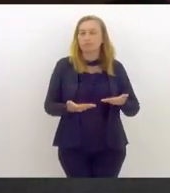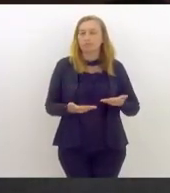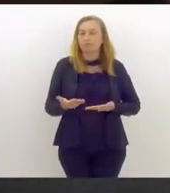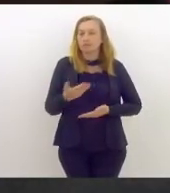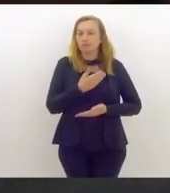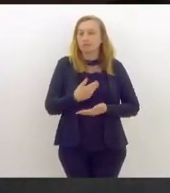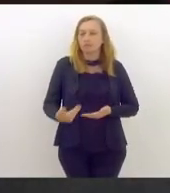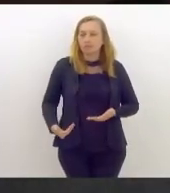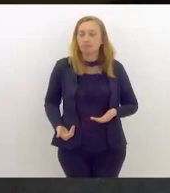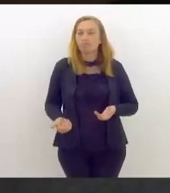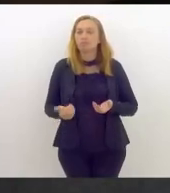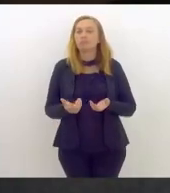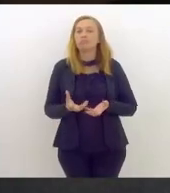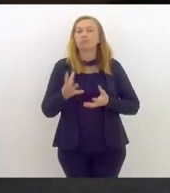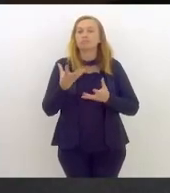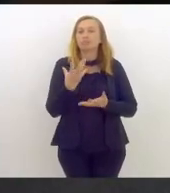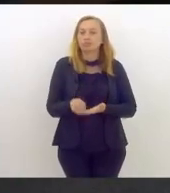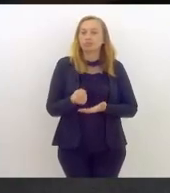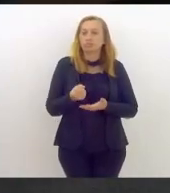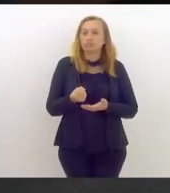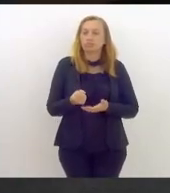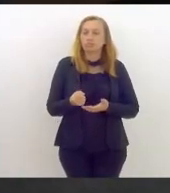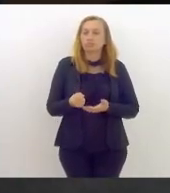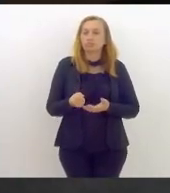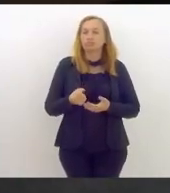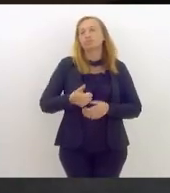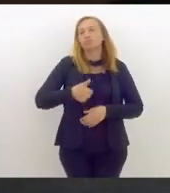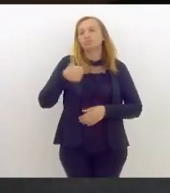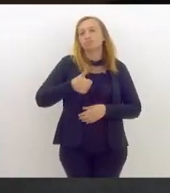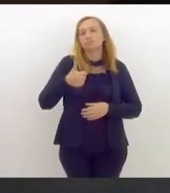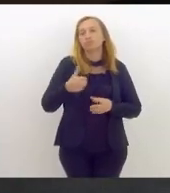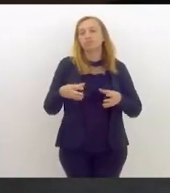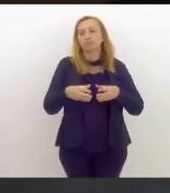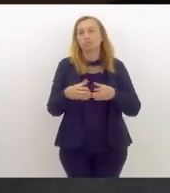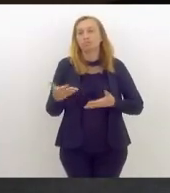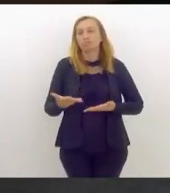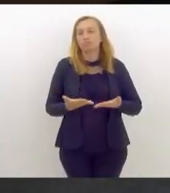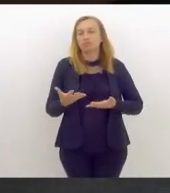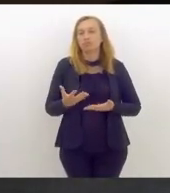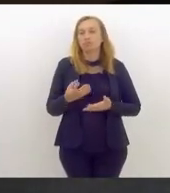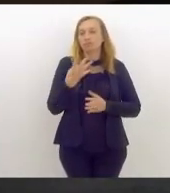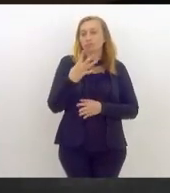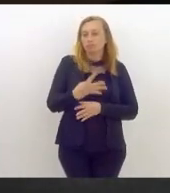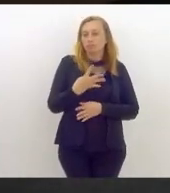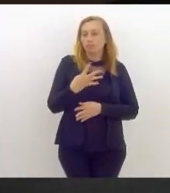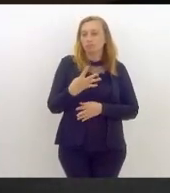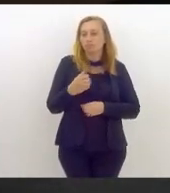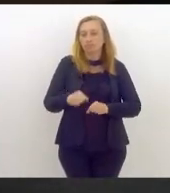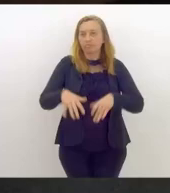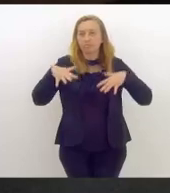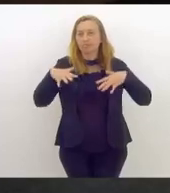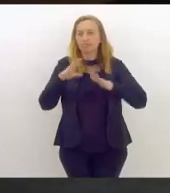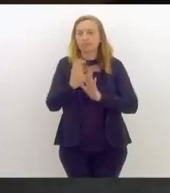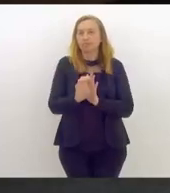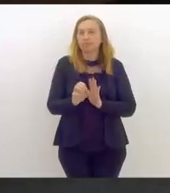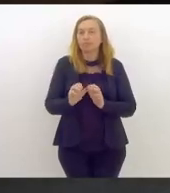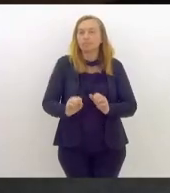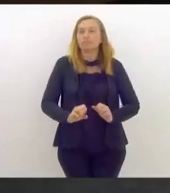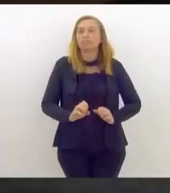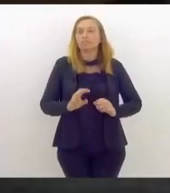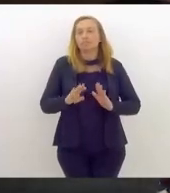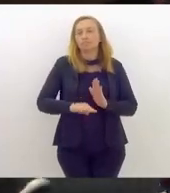Economia, favorável com subemendas, emendas 1 da Comissão de Servidores e 4 de plenário. Favorável com